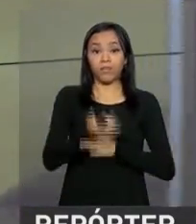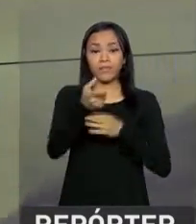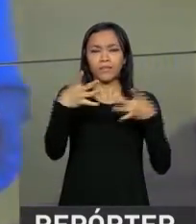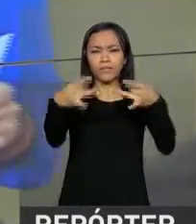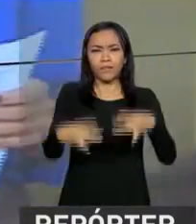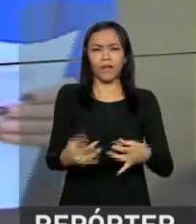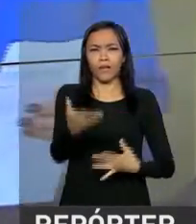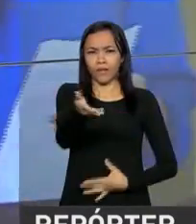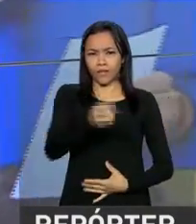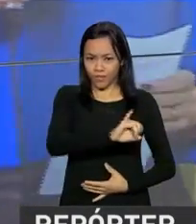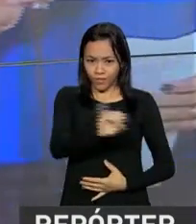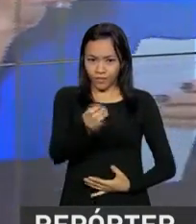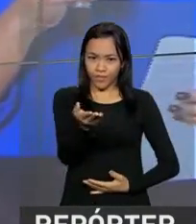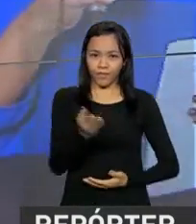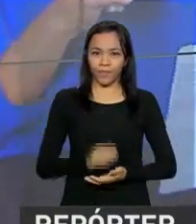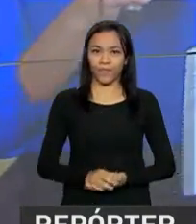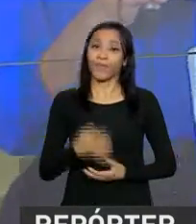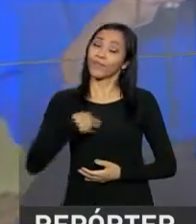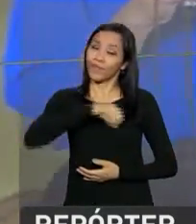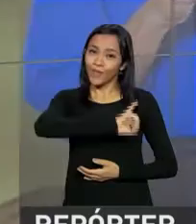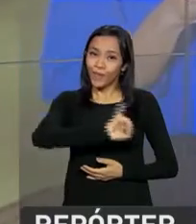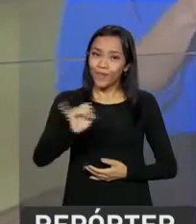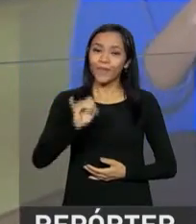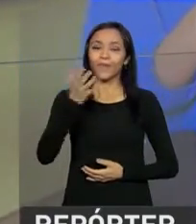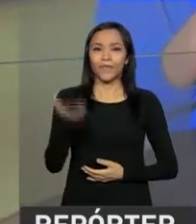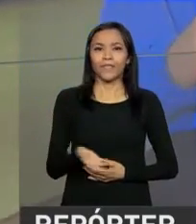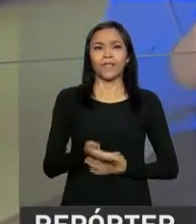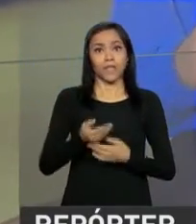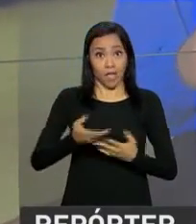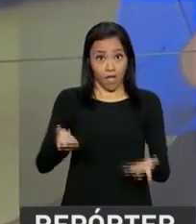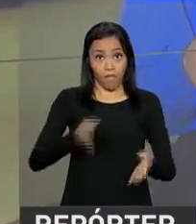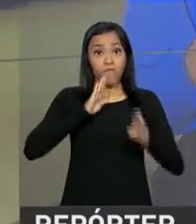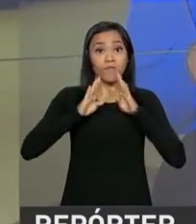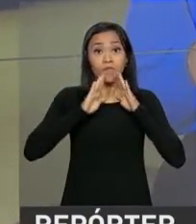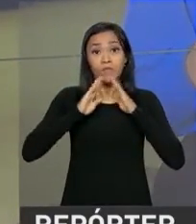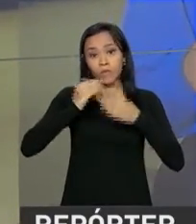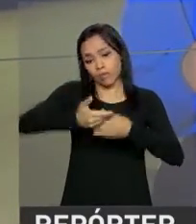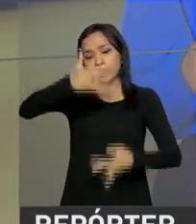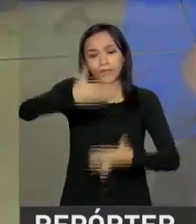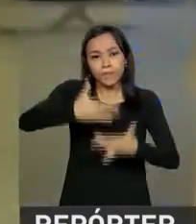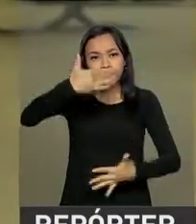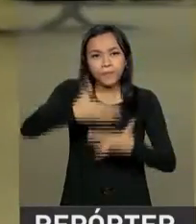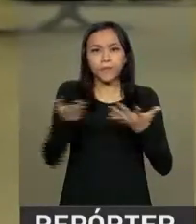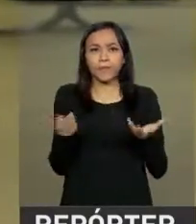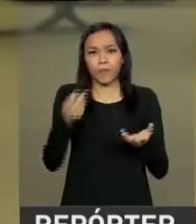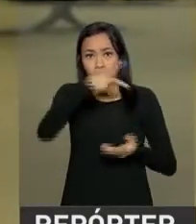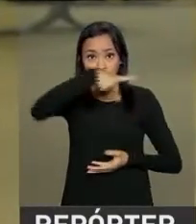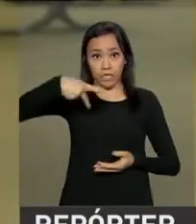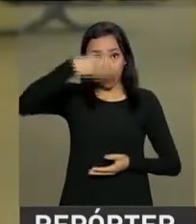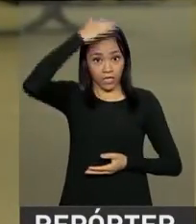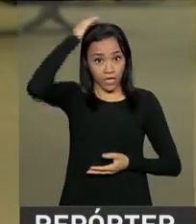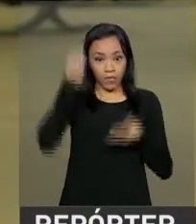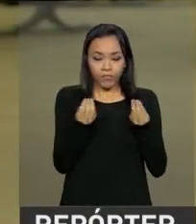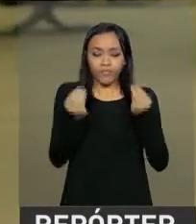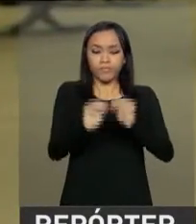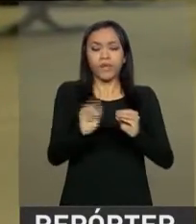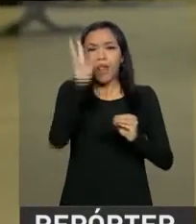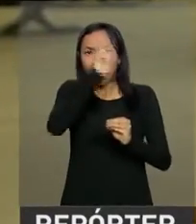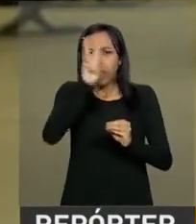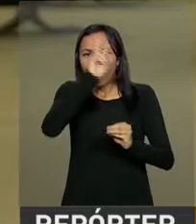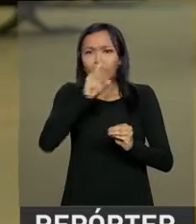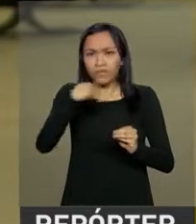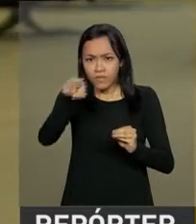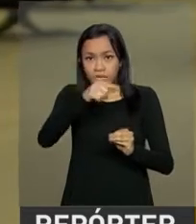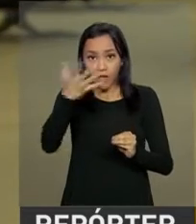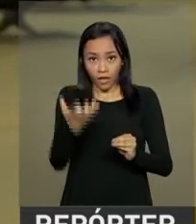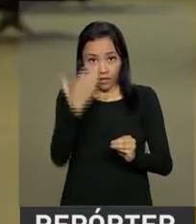os detalhes para a gente. Oi, Paola. Oi, Renata. Pelas redes sociais, o presidente em exercício, Michel Temer, lembrou que os trabalhadores que quiserem